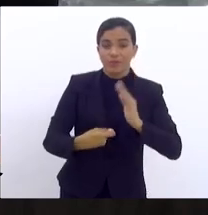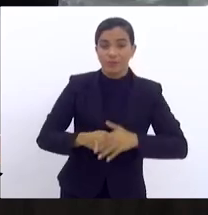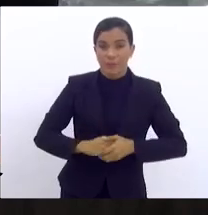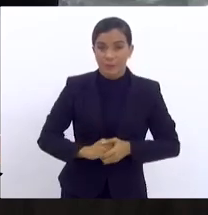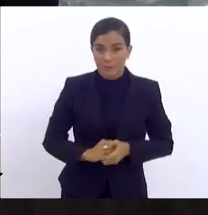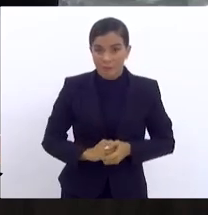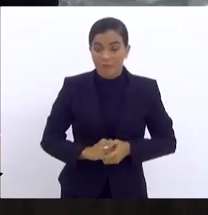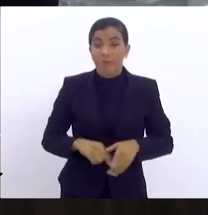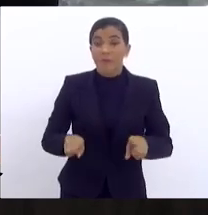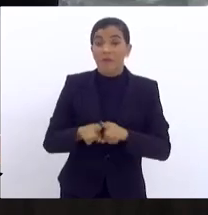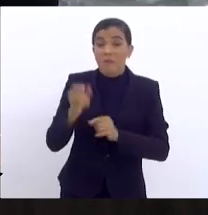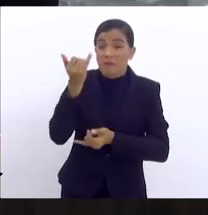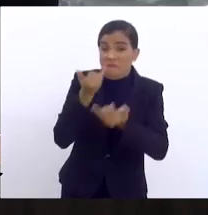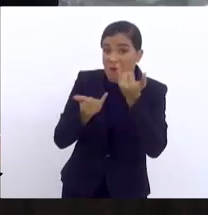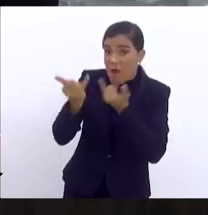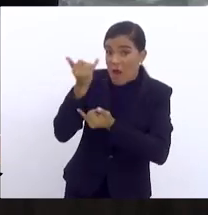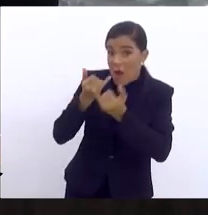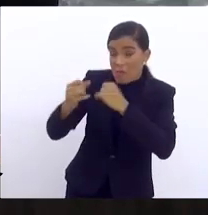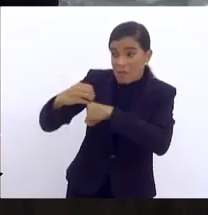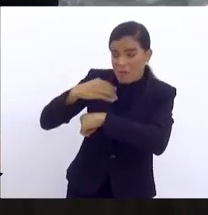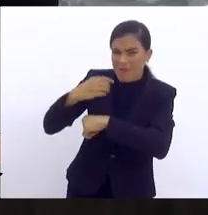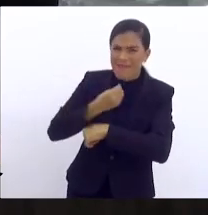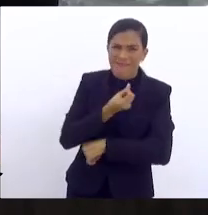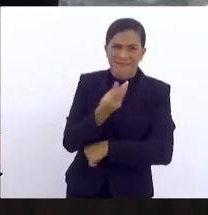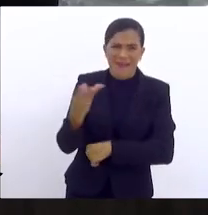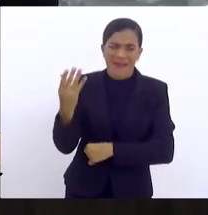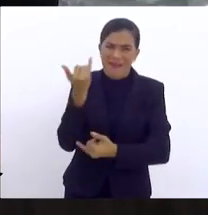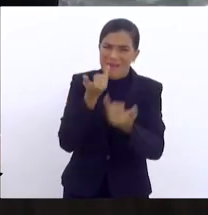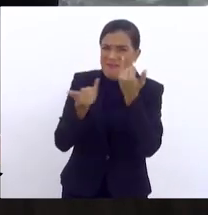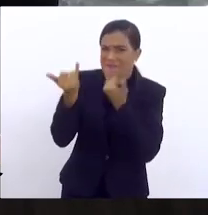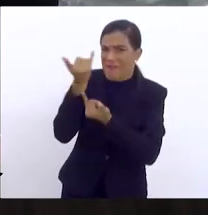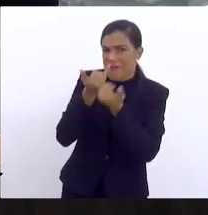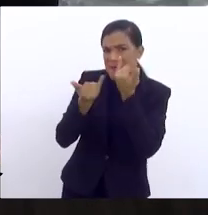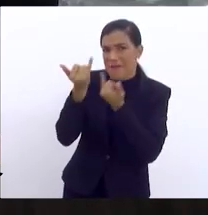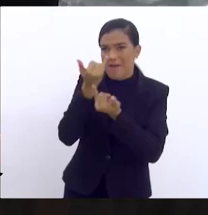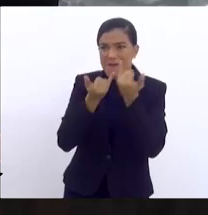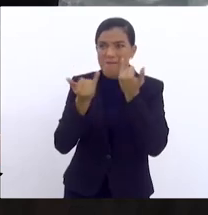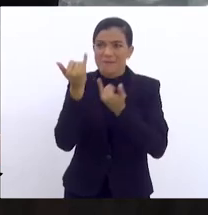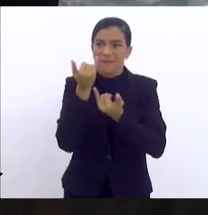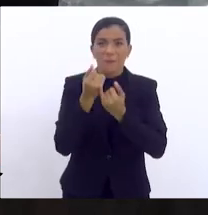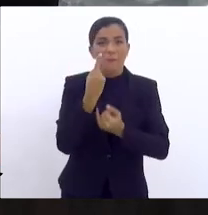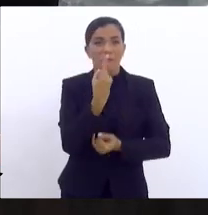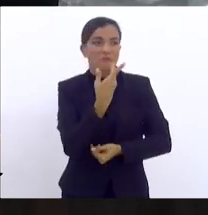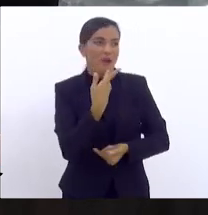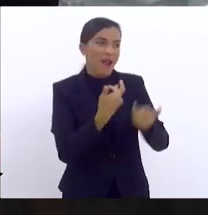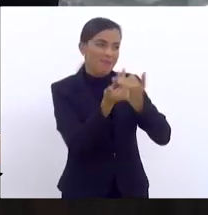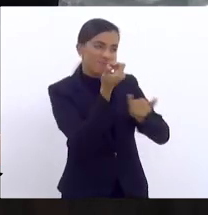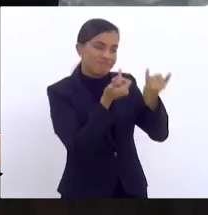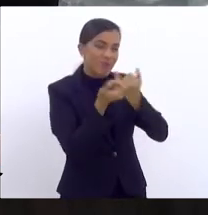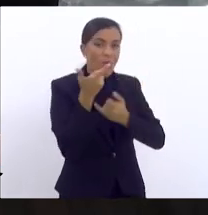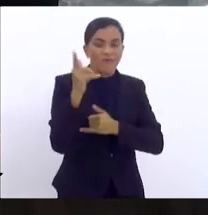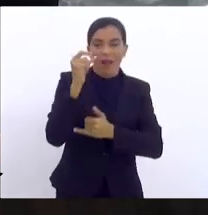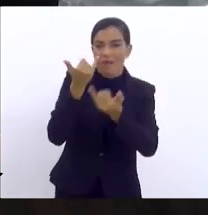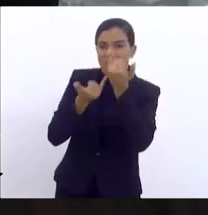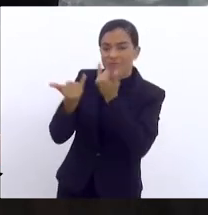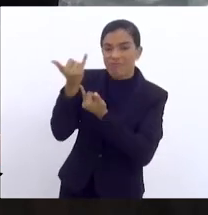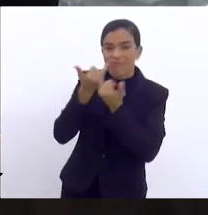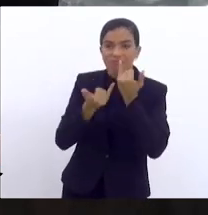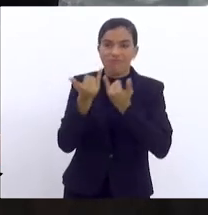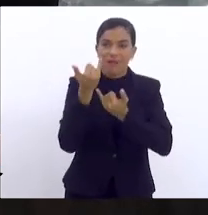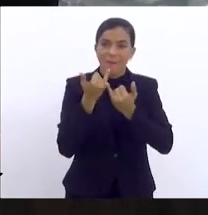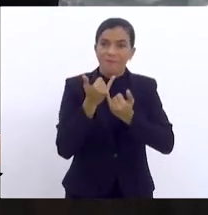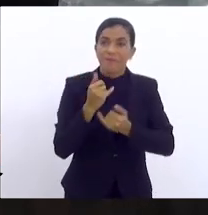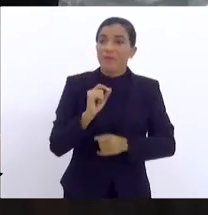informações que eu tenho né a gente tem diversas informações né Vamos falar assim que vem não fala uma coisa tu fala outra querendo